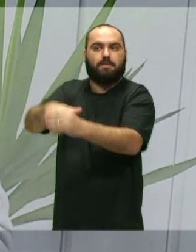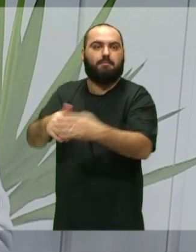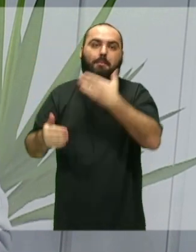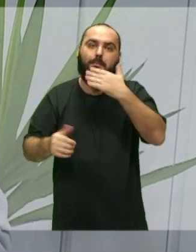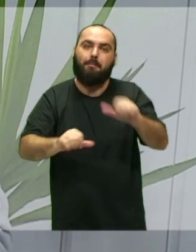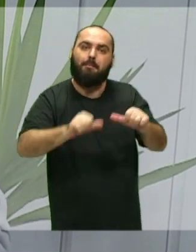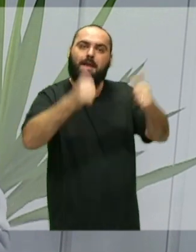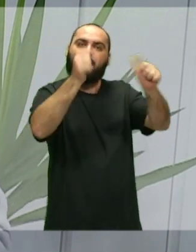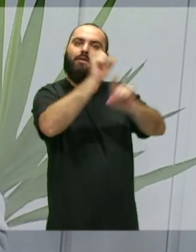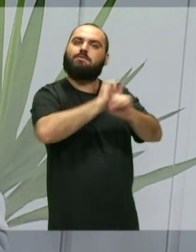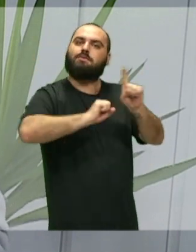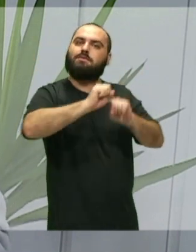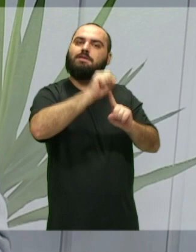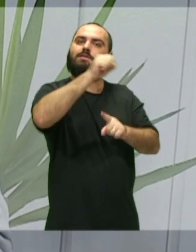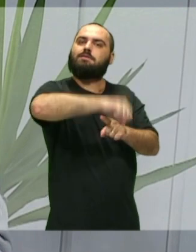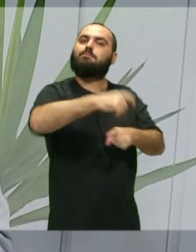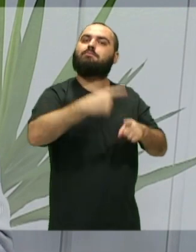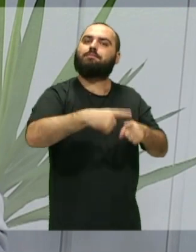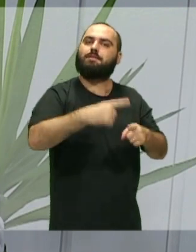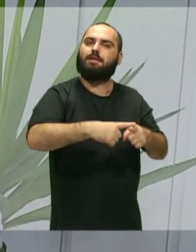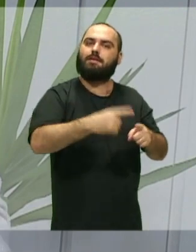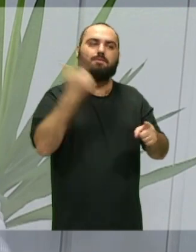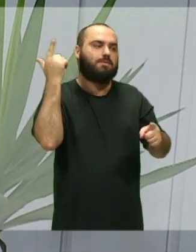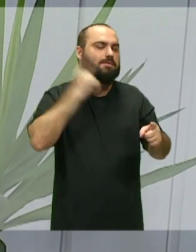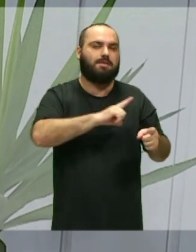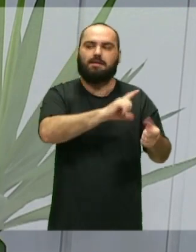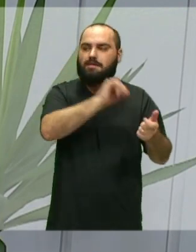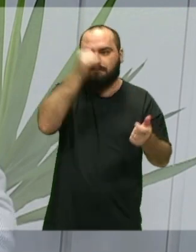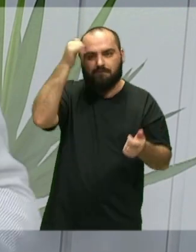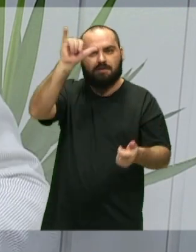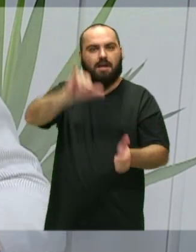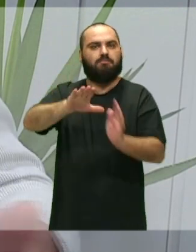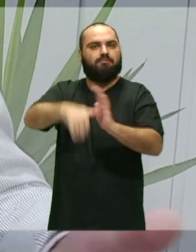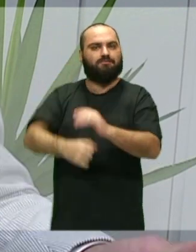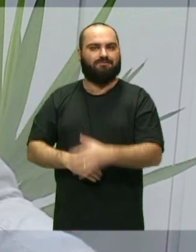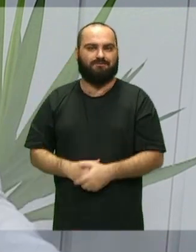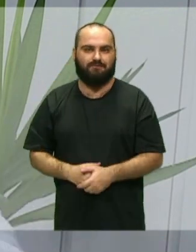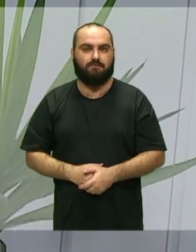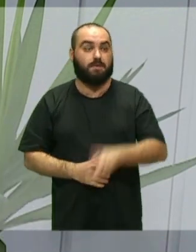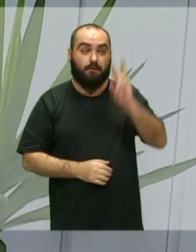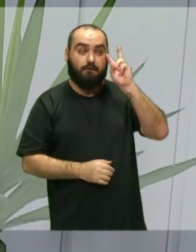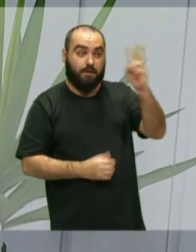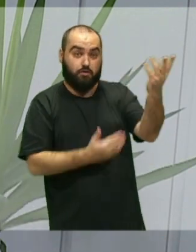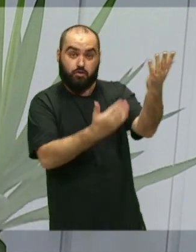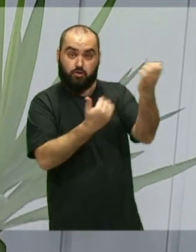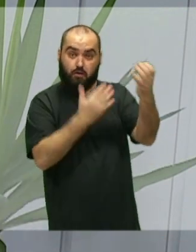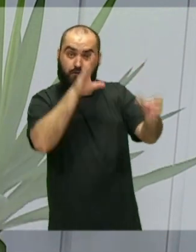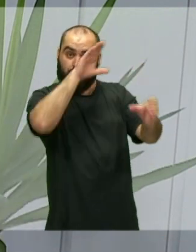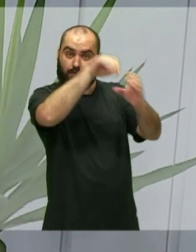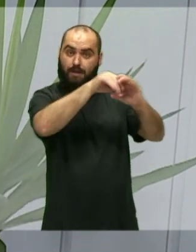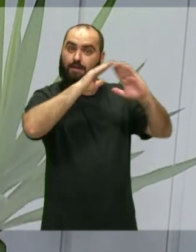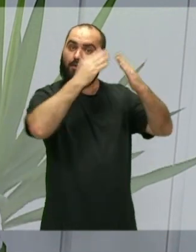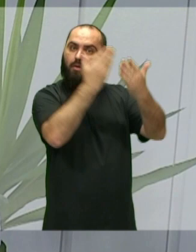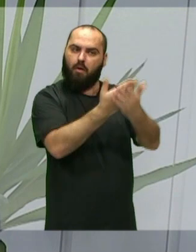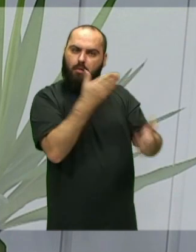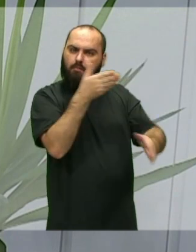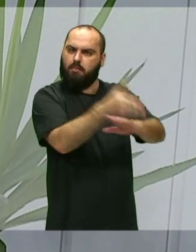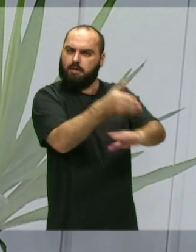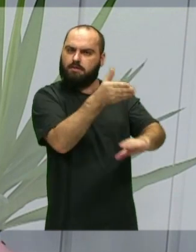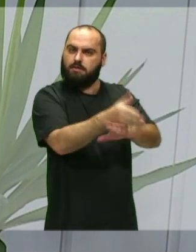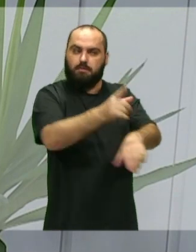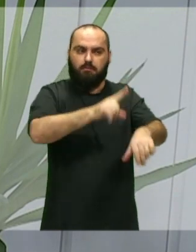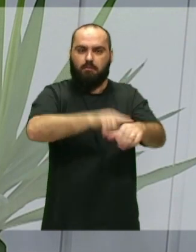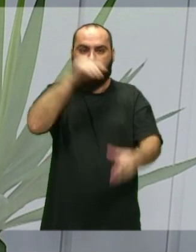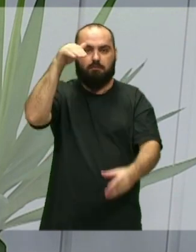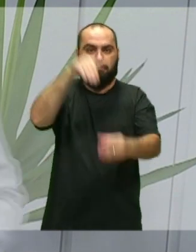fica porque mais retorna para ela e a gente vê os jovens participar nas escolas de um processo democrático de eleição